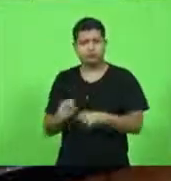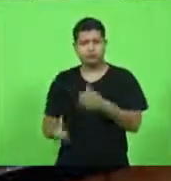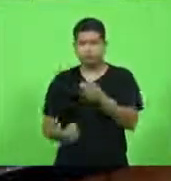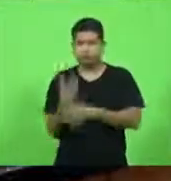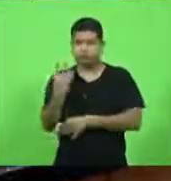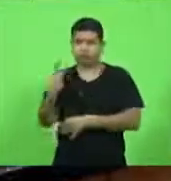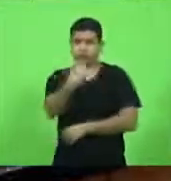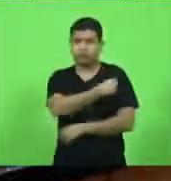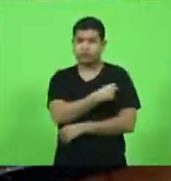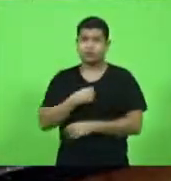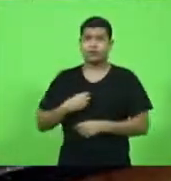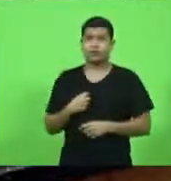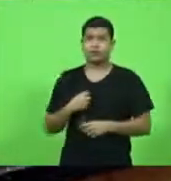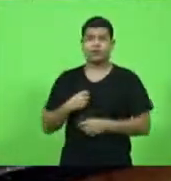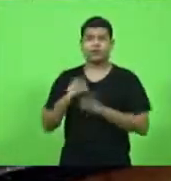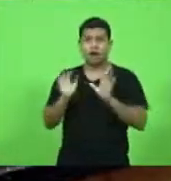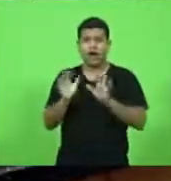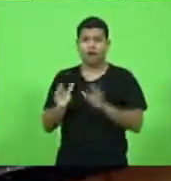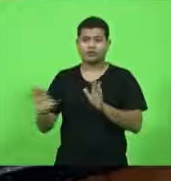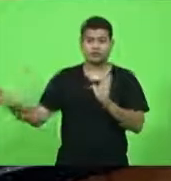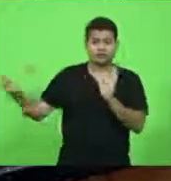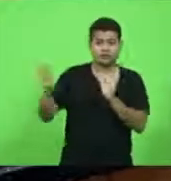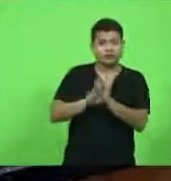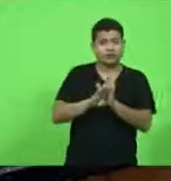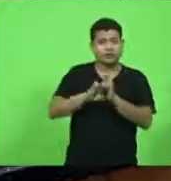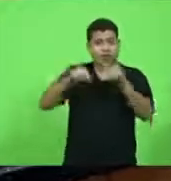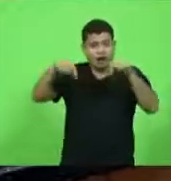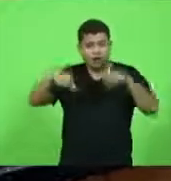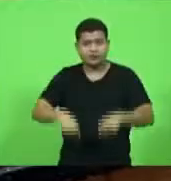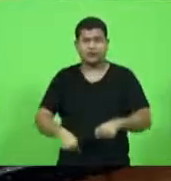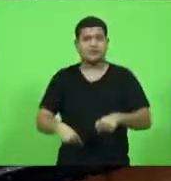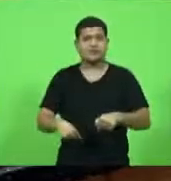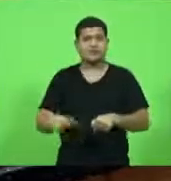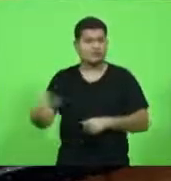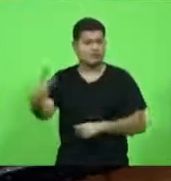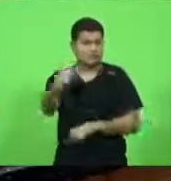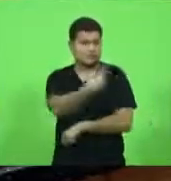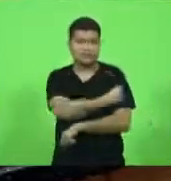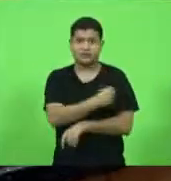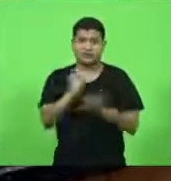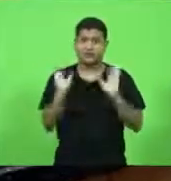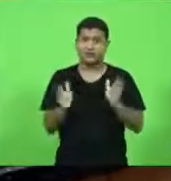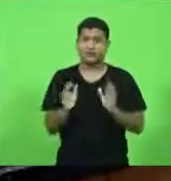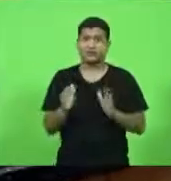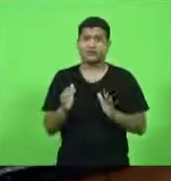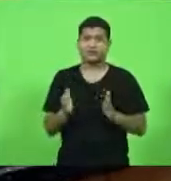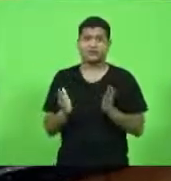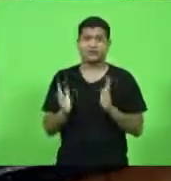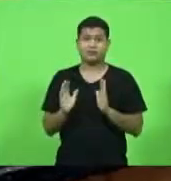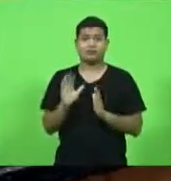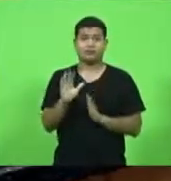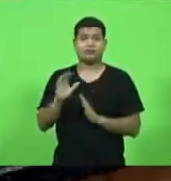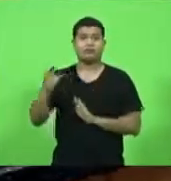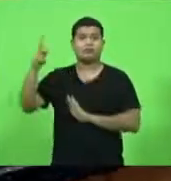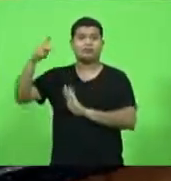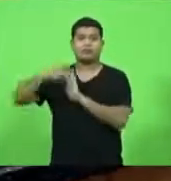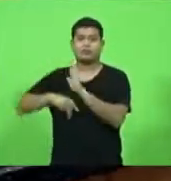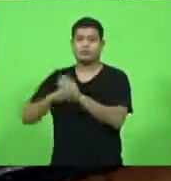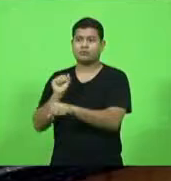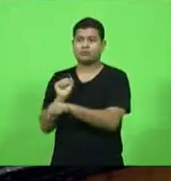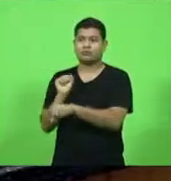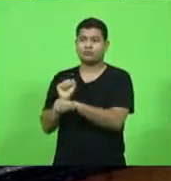Enviar para os estados a vacina. Algumas, como disse o deputado Neudir Sareta ali, um conseguiu, e o projeto dele está lá.